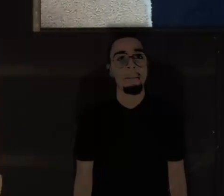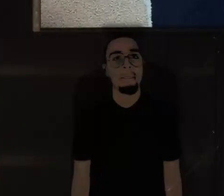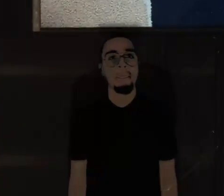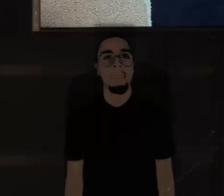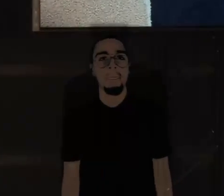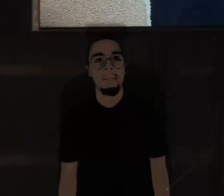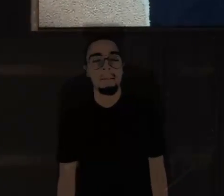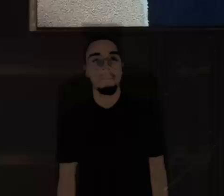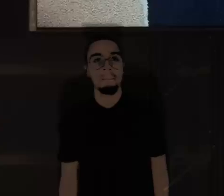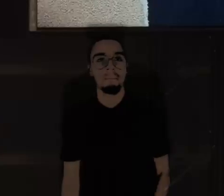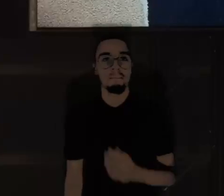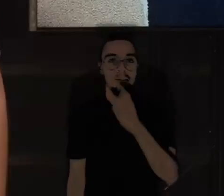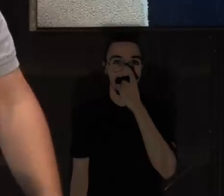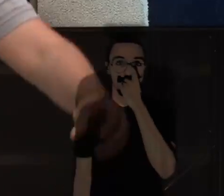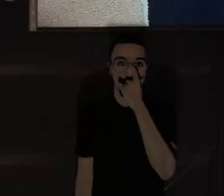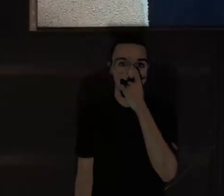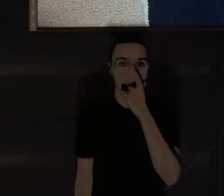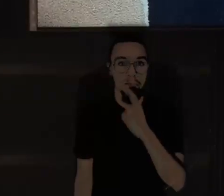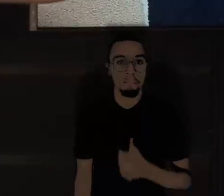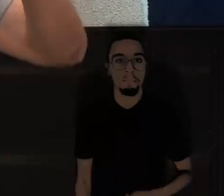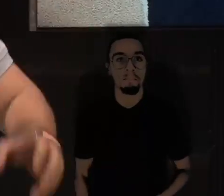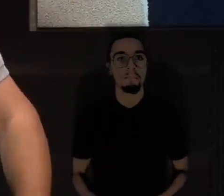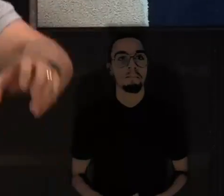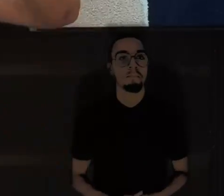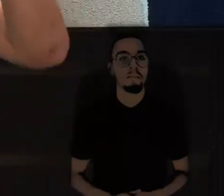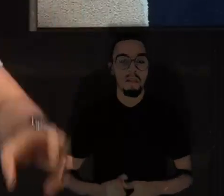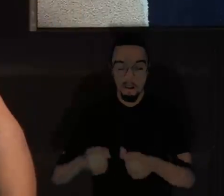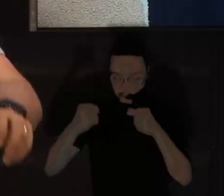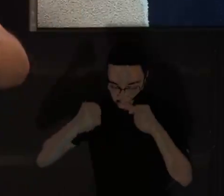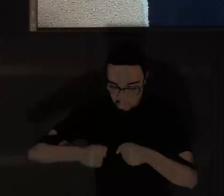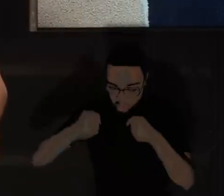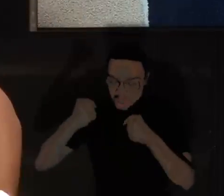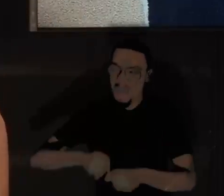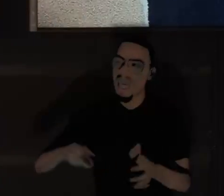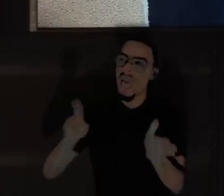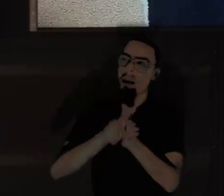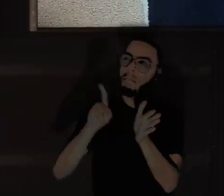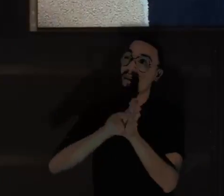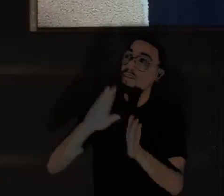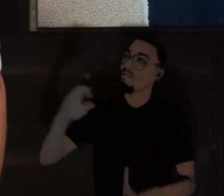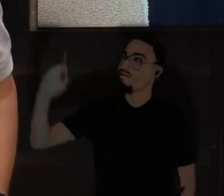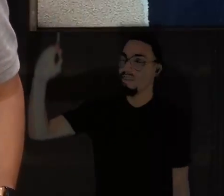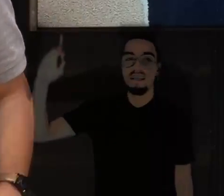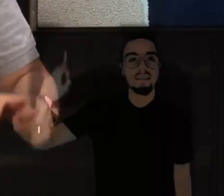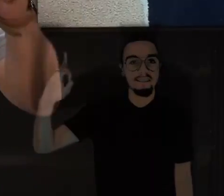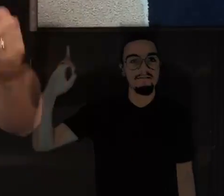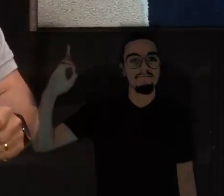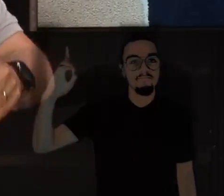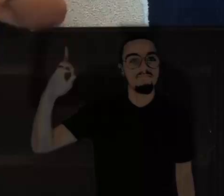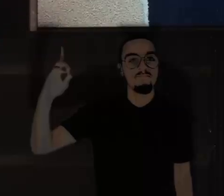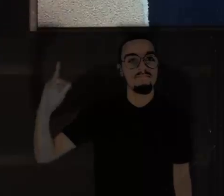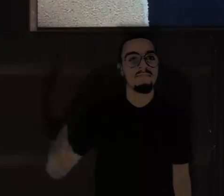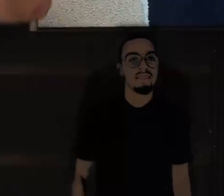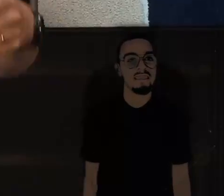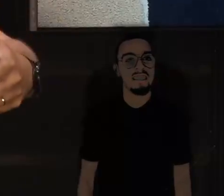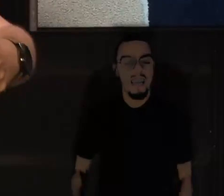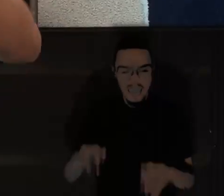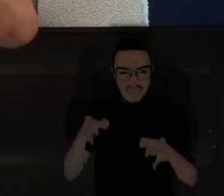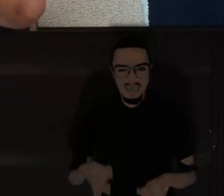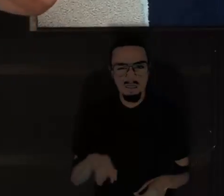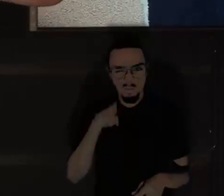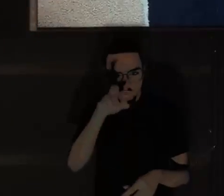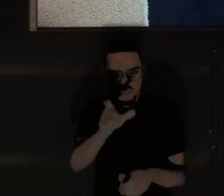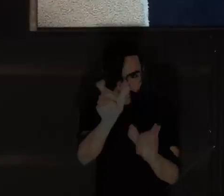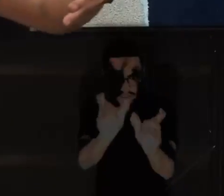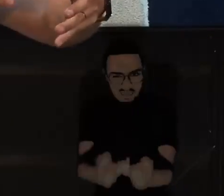falou, duas vezes eu ouvi. O que ele disse? O poder pertence a mim. É isso que ele está dizendo. É isso, não tem nada a ver com você, não